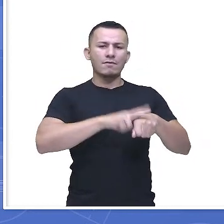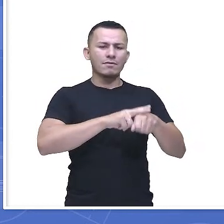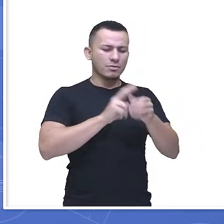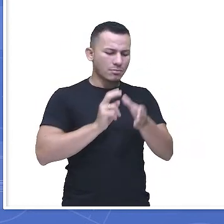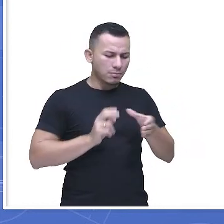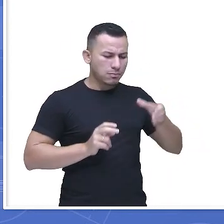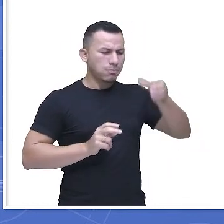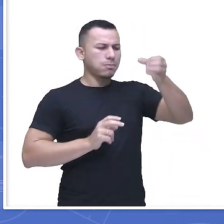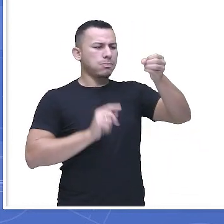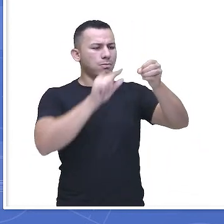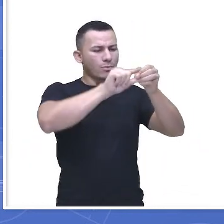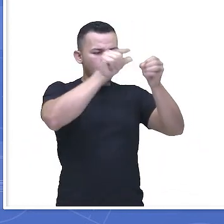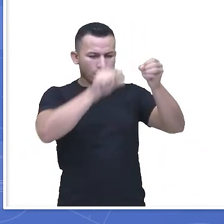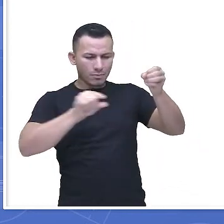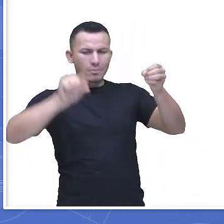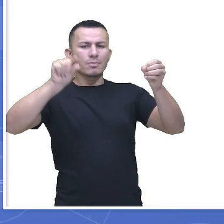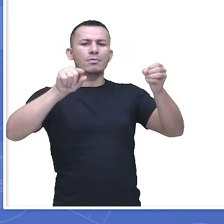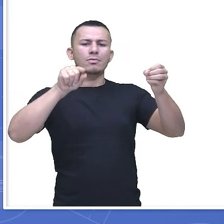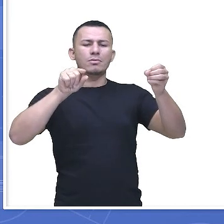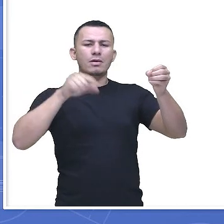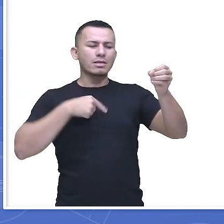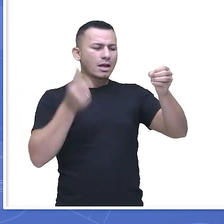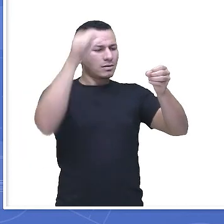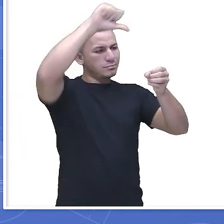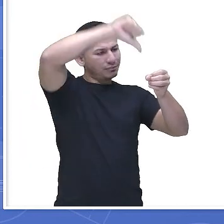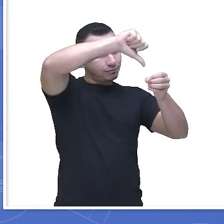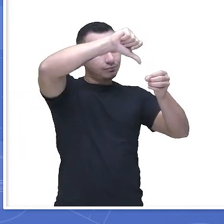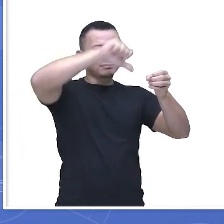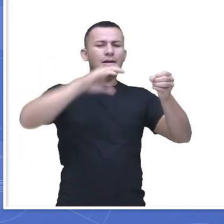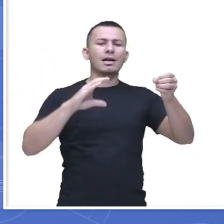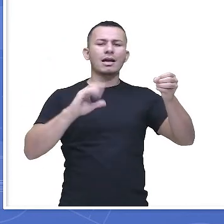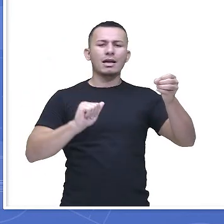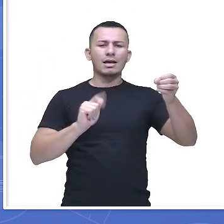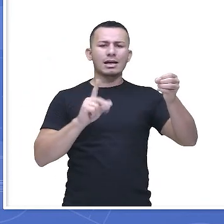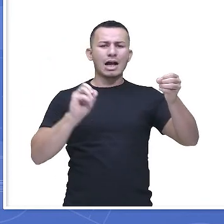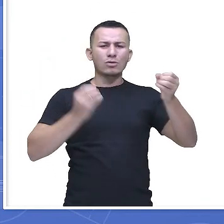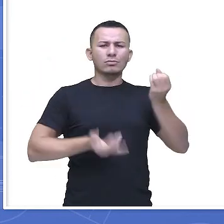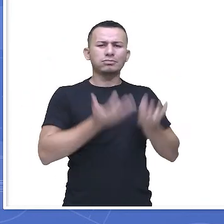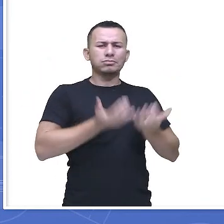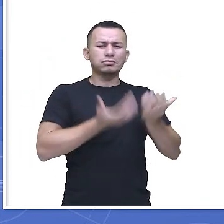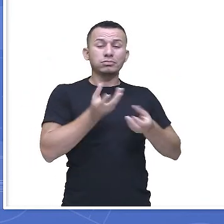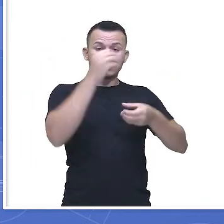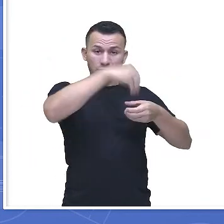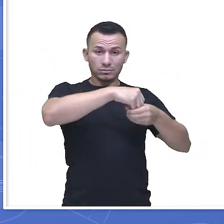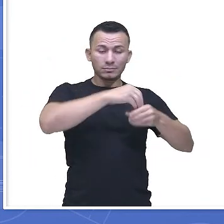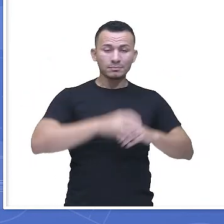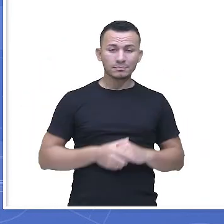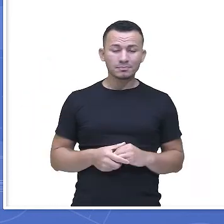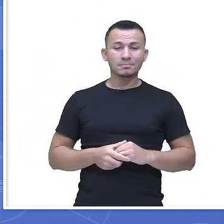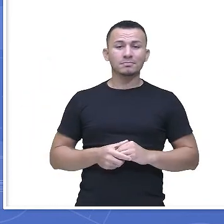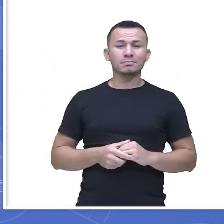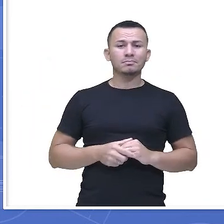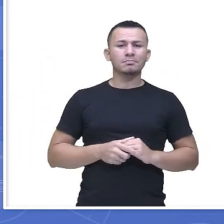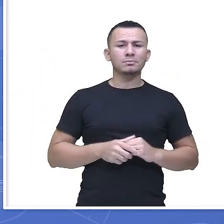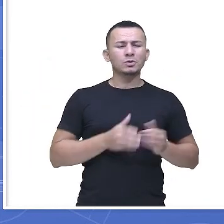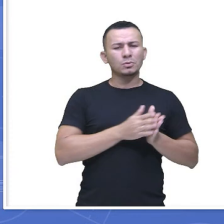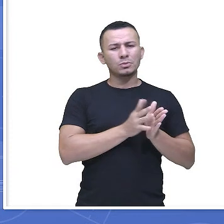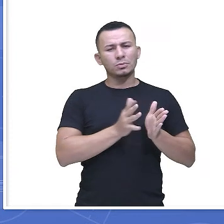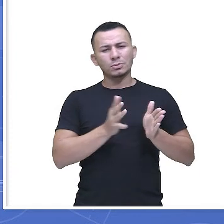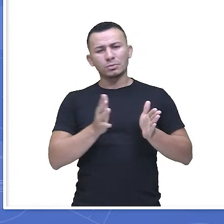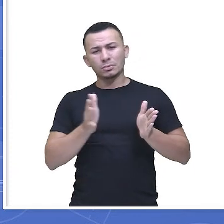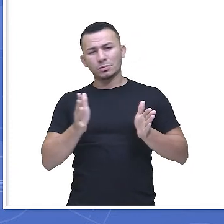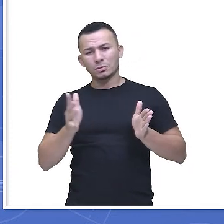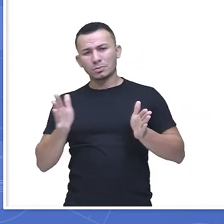alongado e curvado, no qual colocou um caldo nutritivo fervido em seu interior. Após algum tempo sem